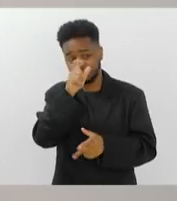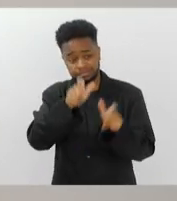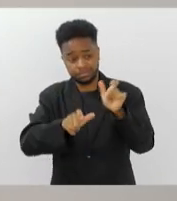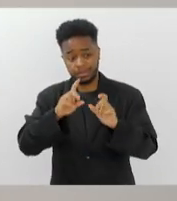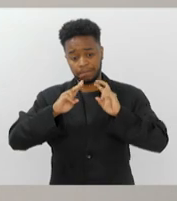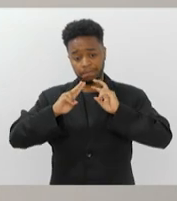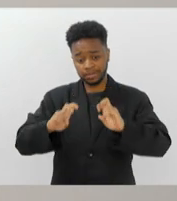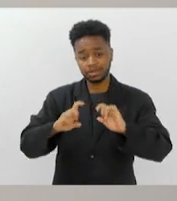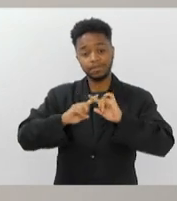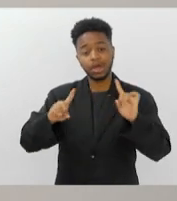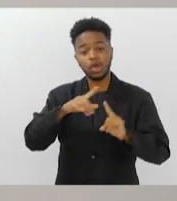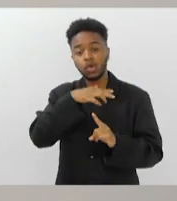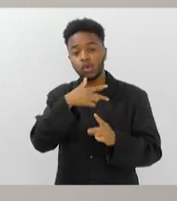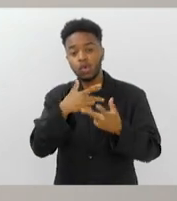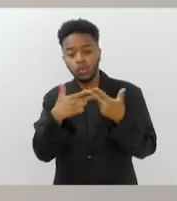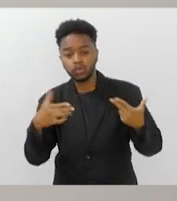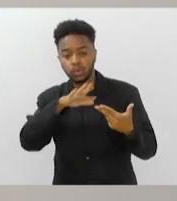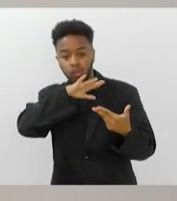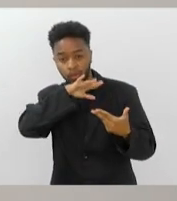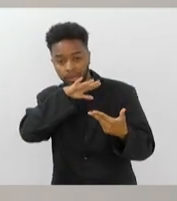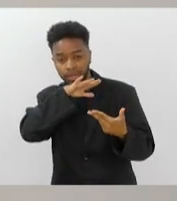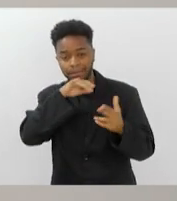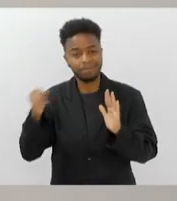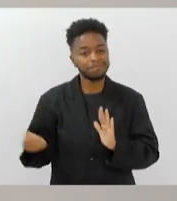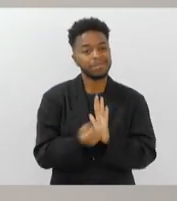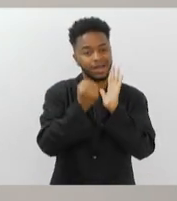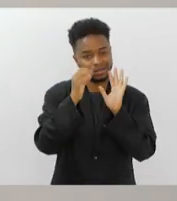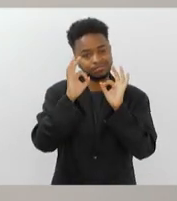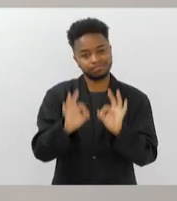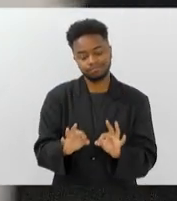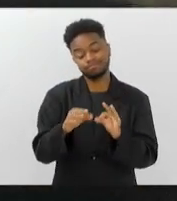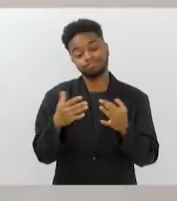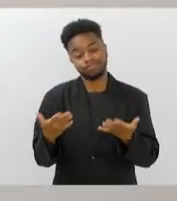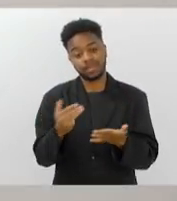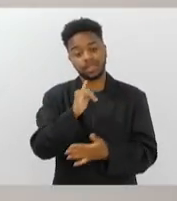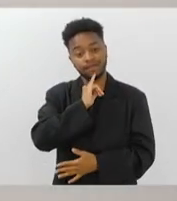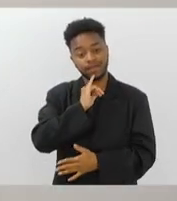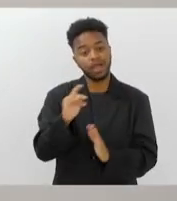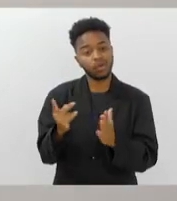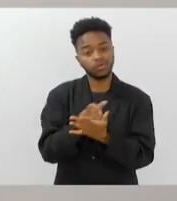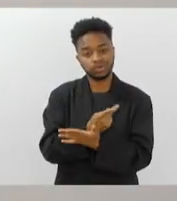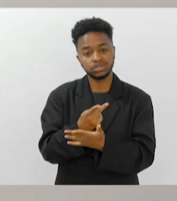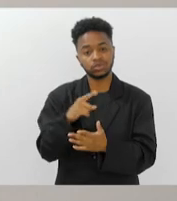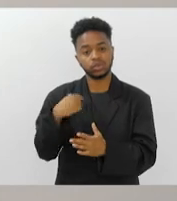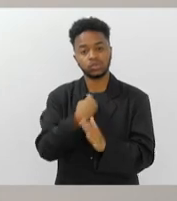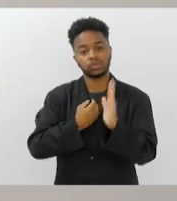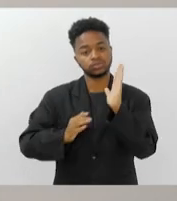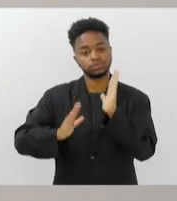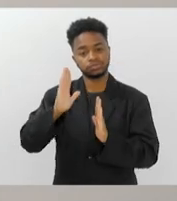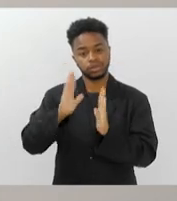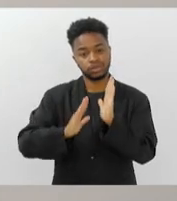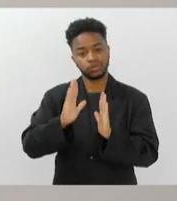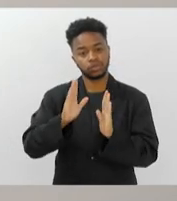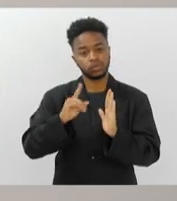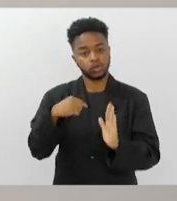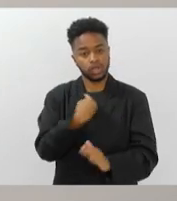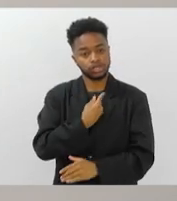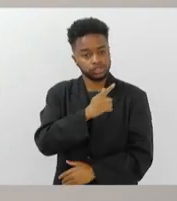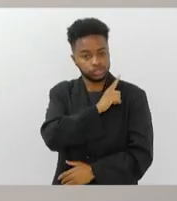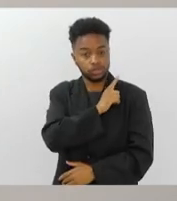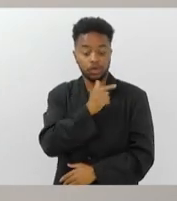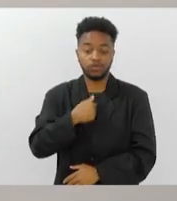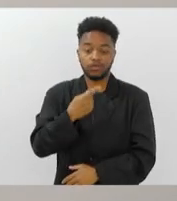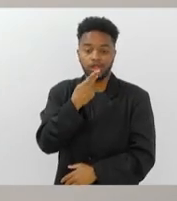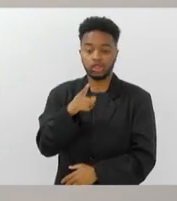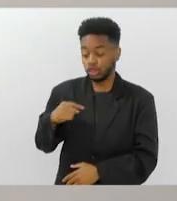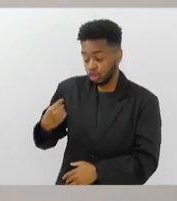trágicas elas marcam a gestão e infelizmente isso aconteceu na na nossa gestão eu tô falando Nossa porque eu faço parte da gestão não